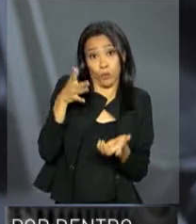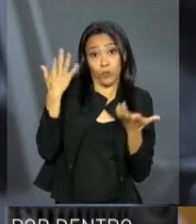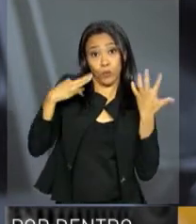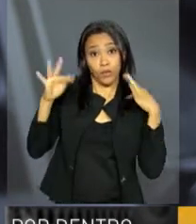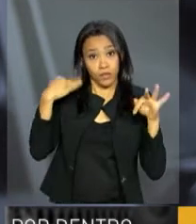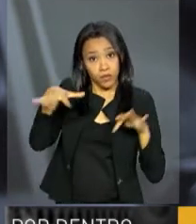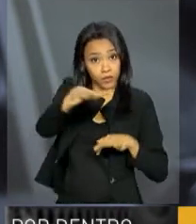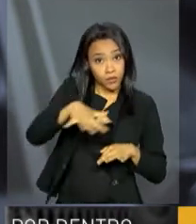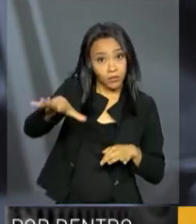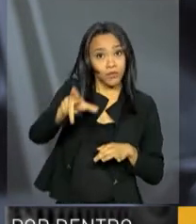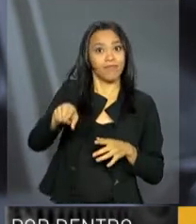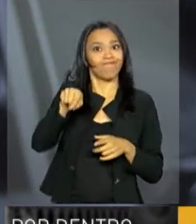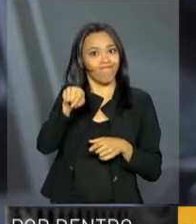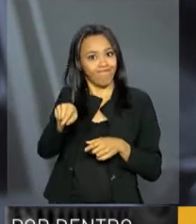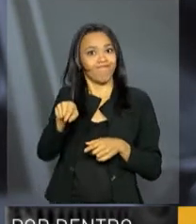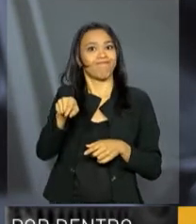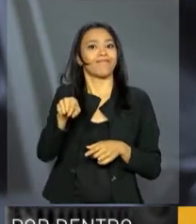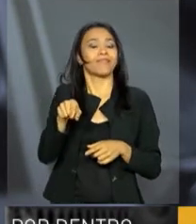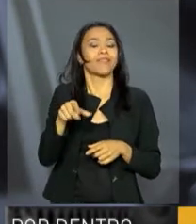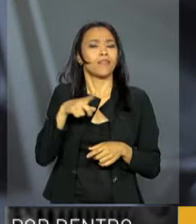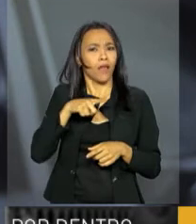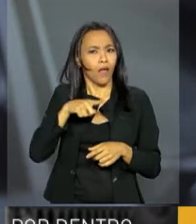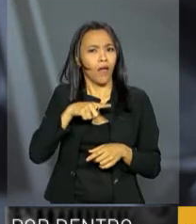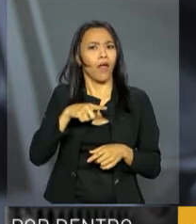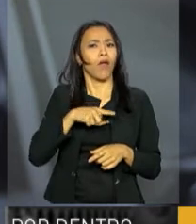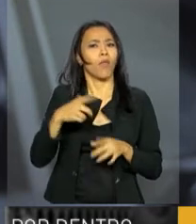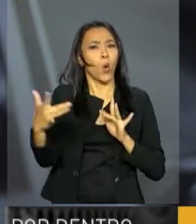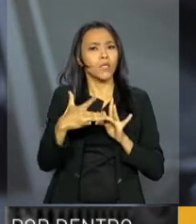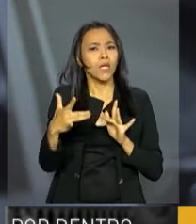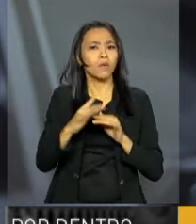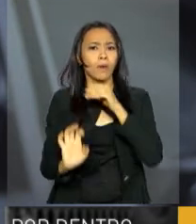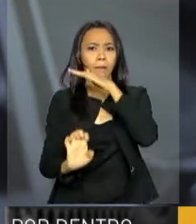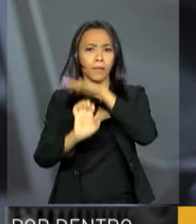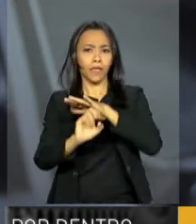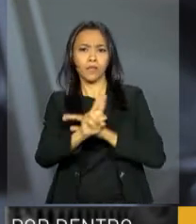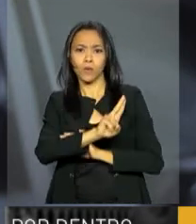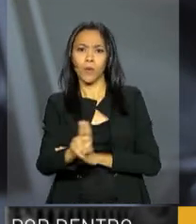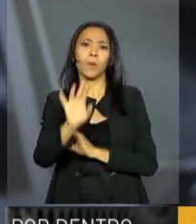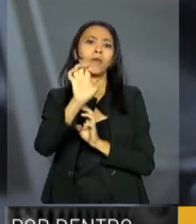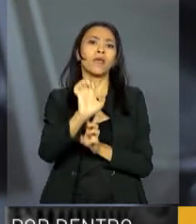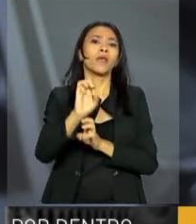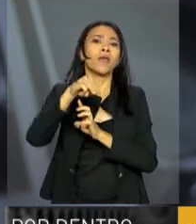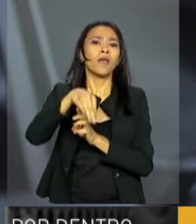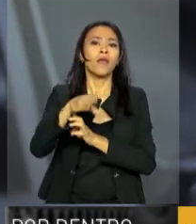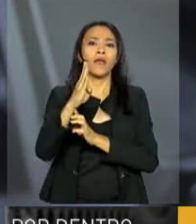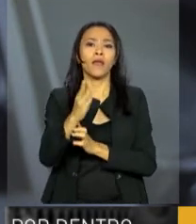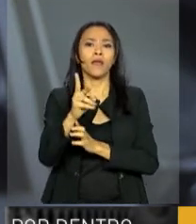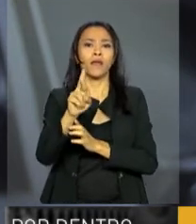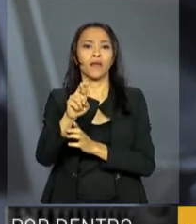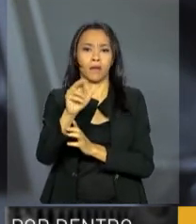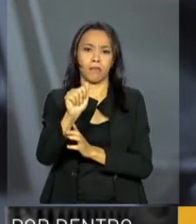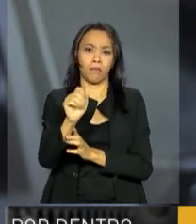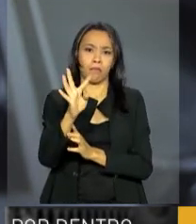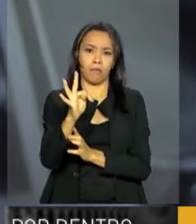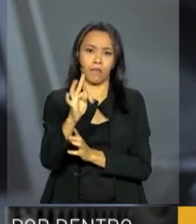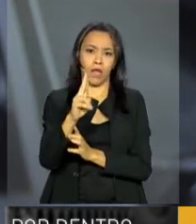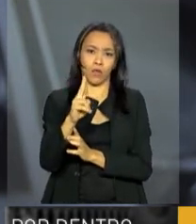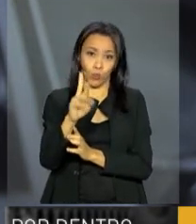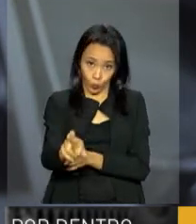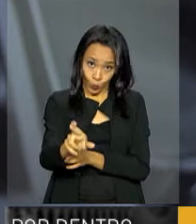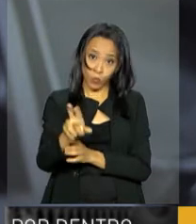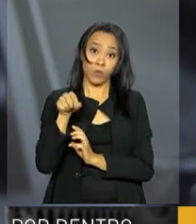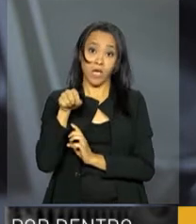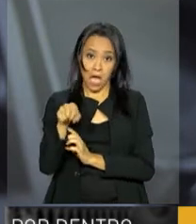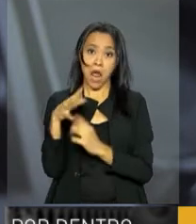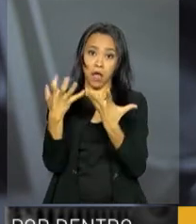também direto nós temos muito contato com a embratur a respeito dessa dessa campanha e ela simplesmente está